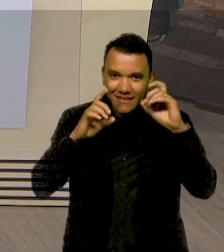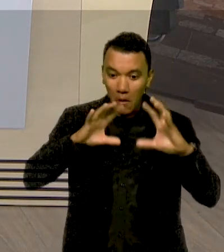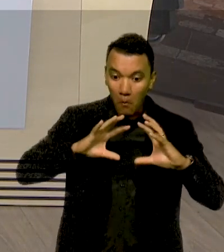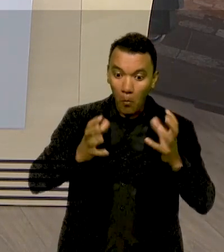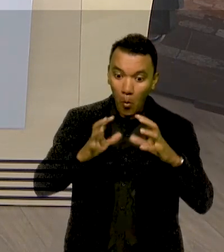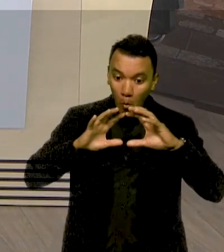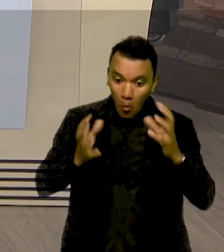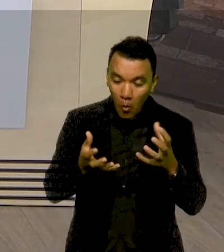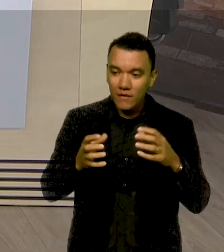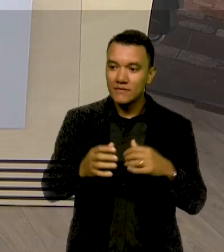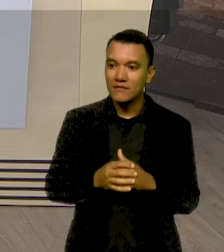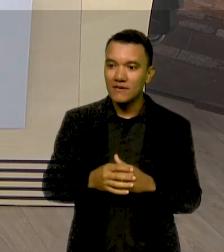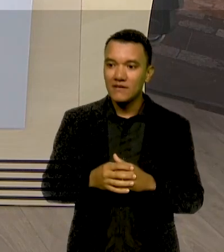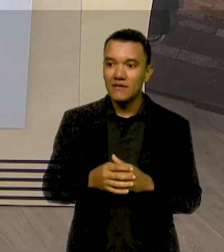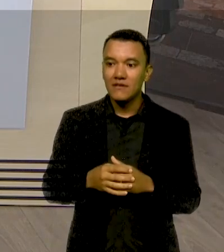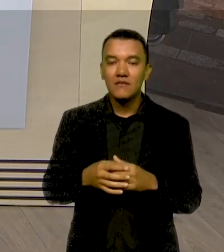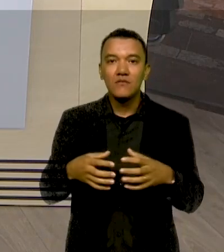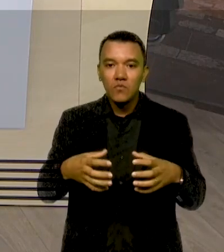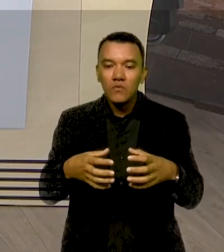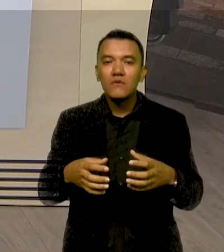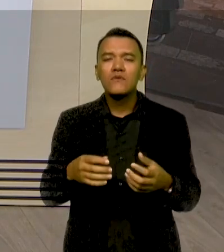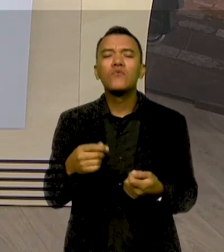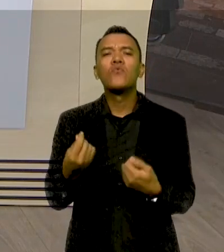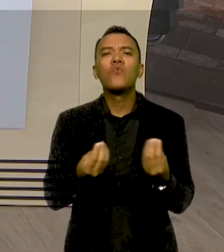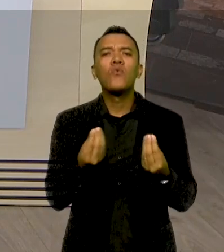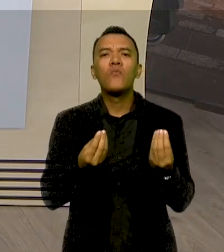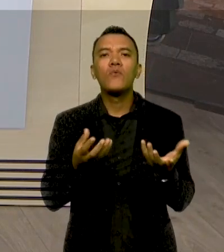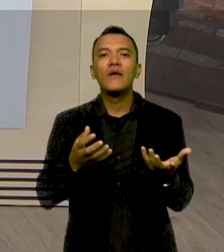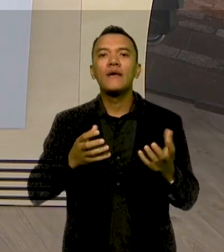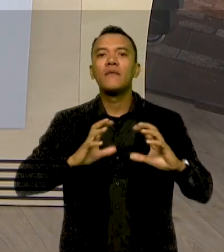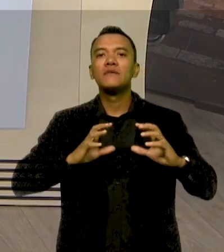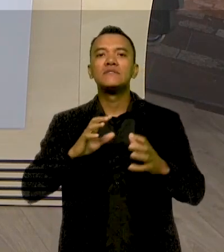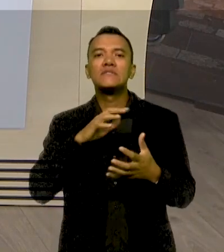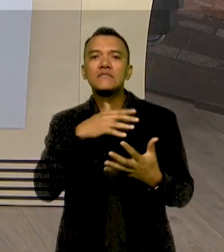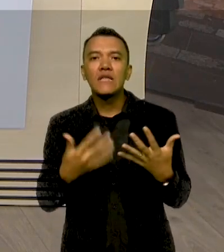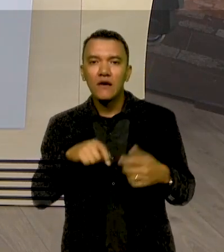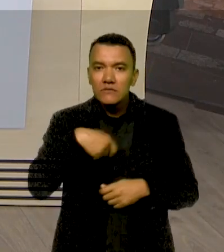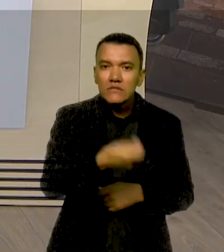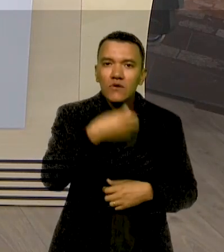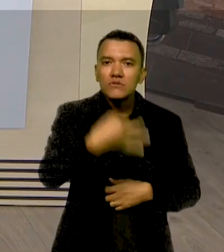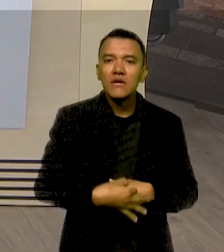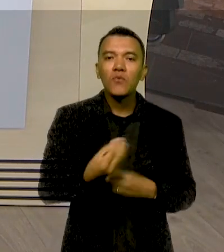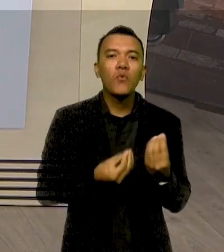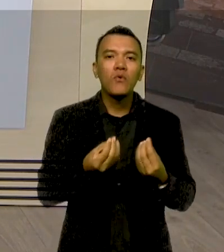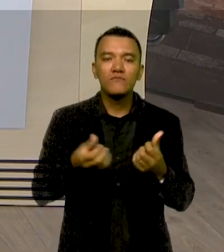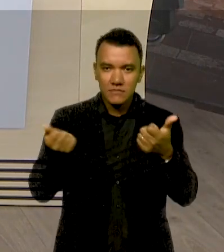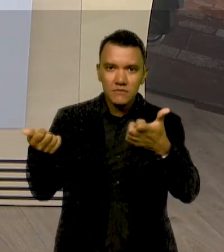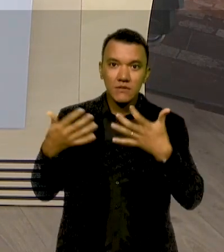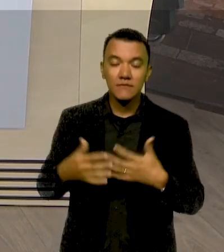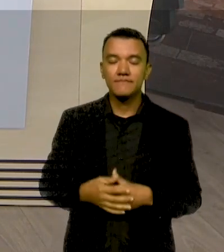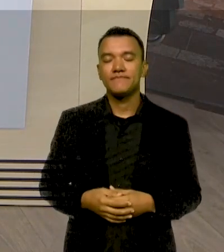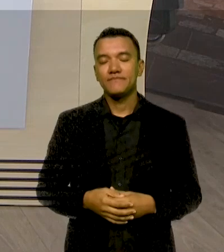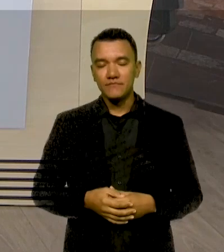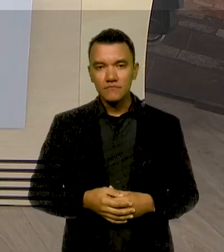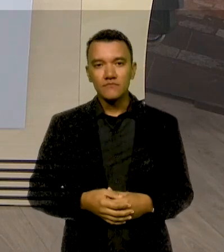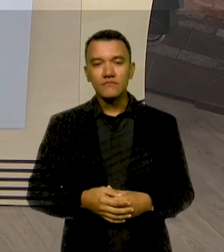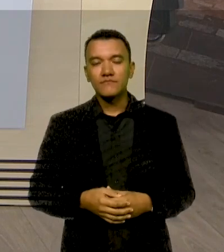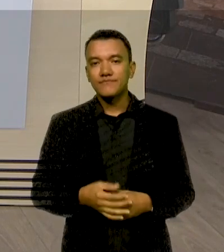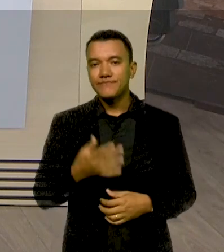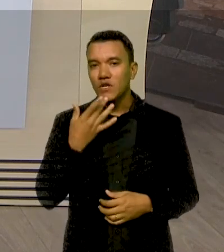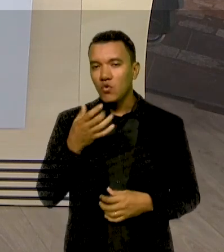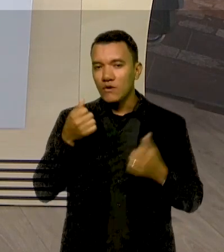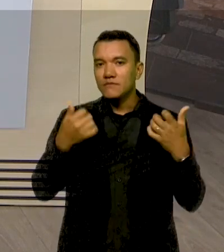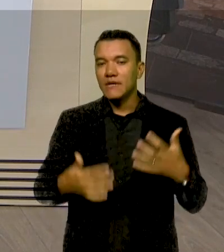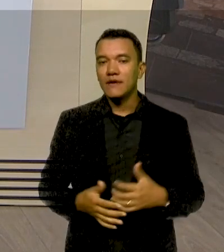Como é, por exemplo, bola em língua de sinais? Então, dentro da estrutura da língua de sinais, a gente tem o que a gente chama de